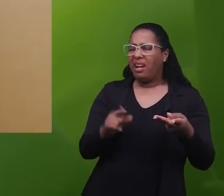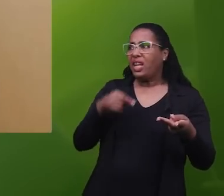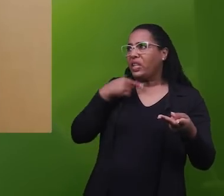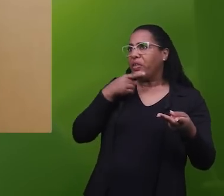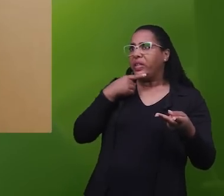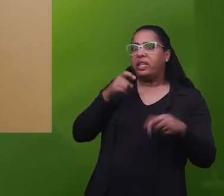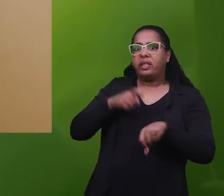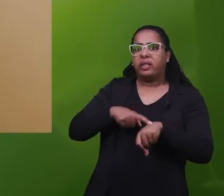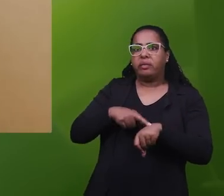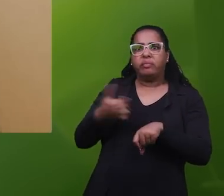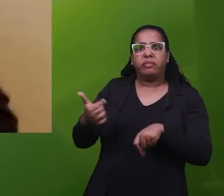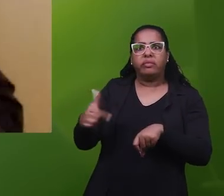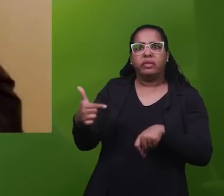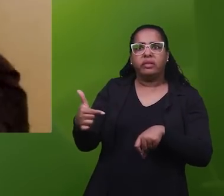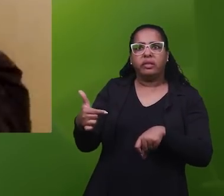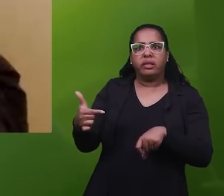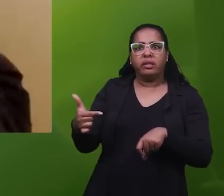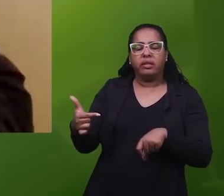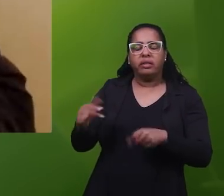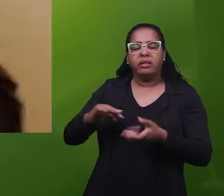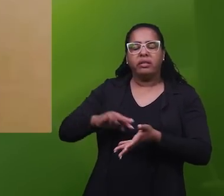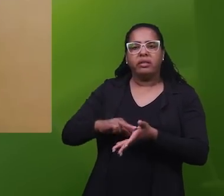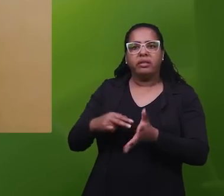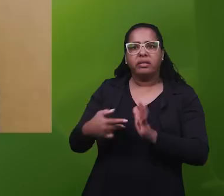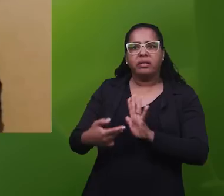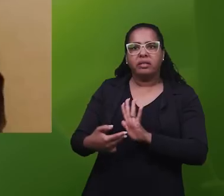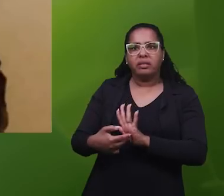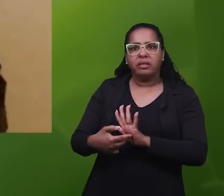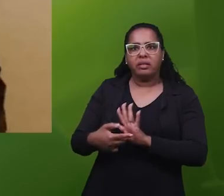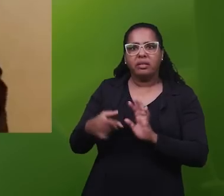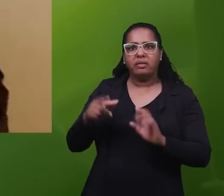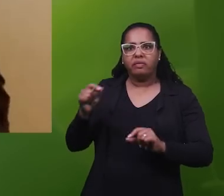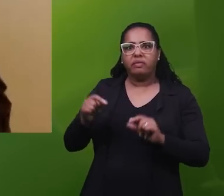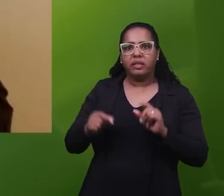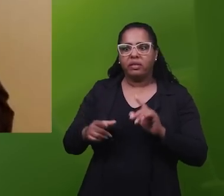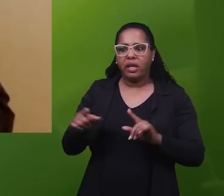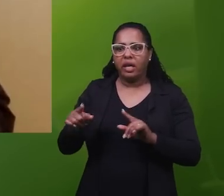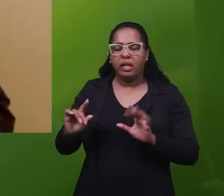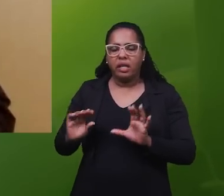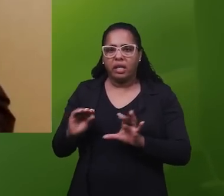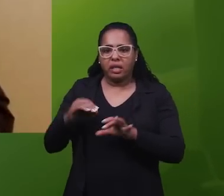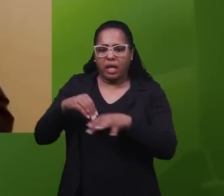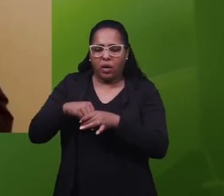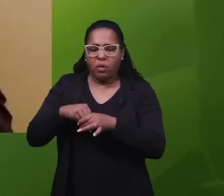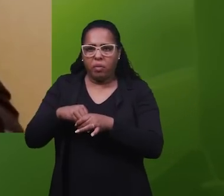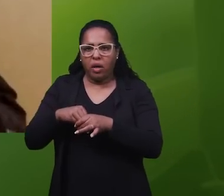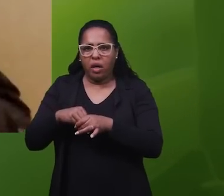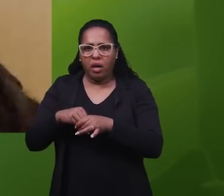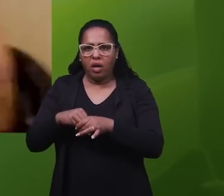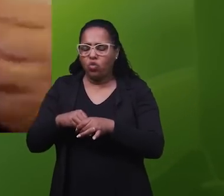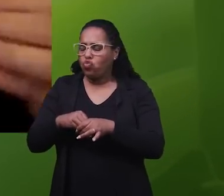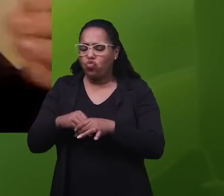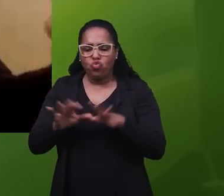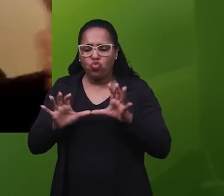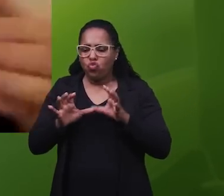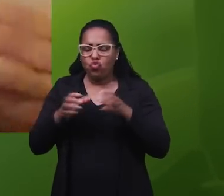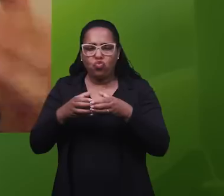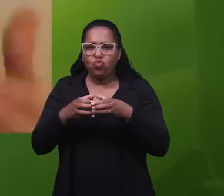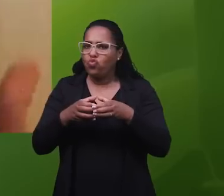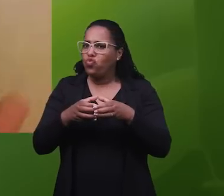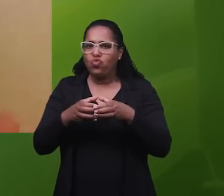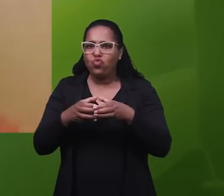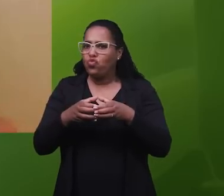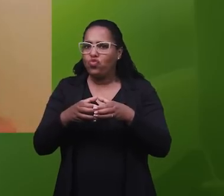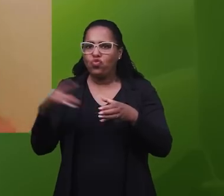tem condição, tem tempo, ou seja, ele nem no sentido individual, nem no coletivo